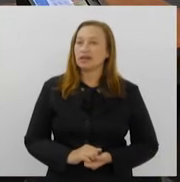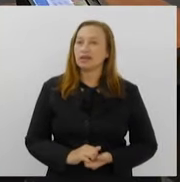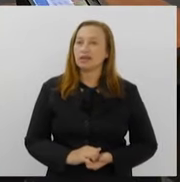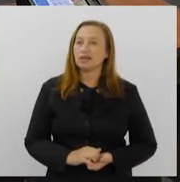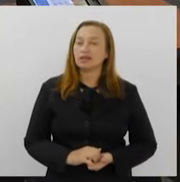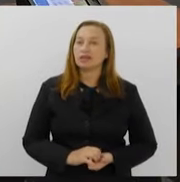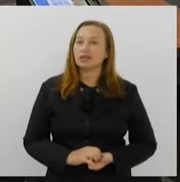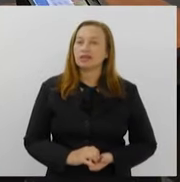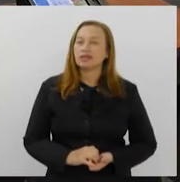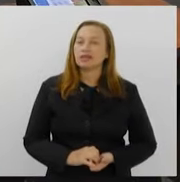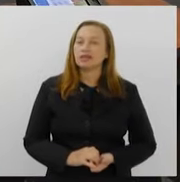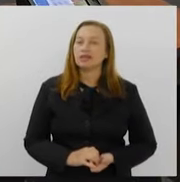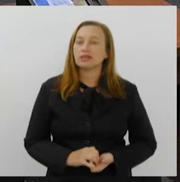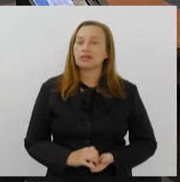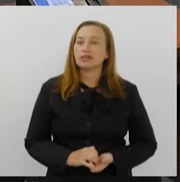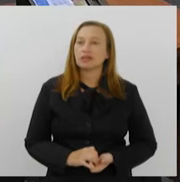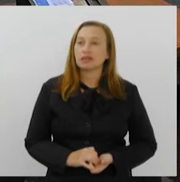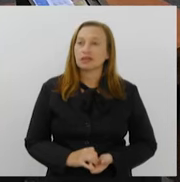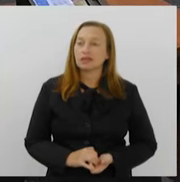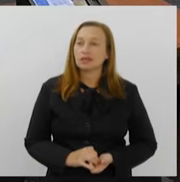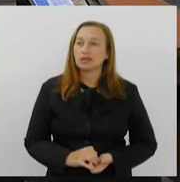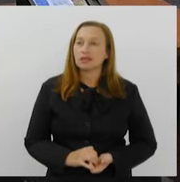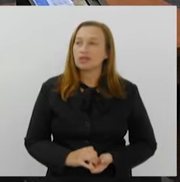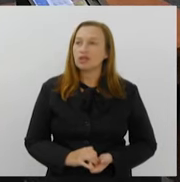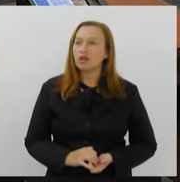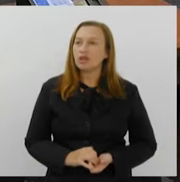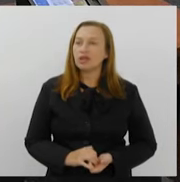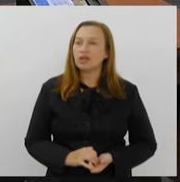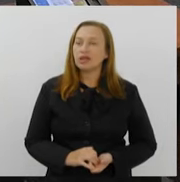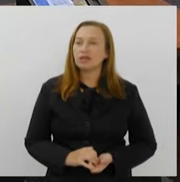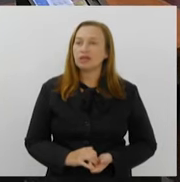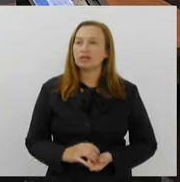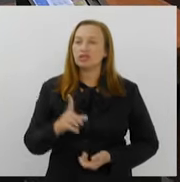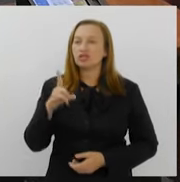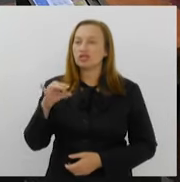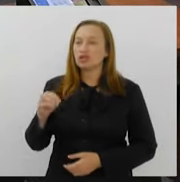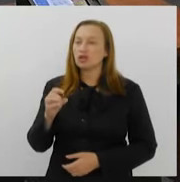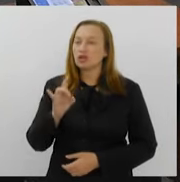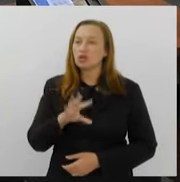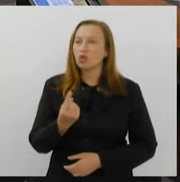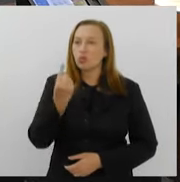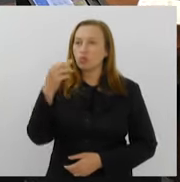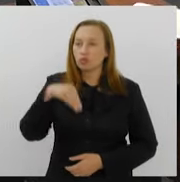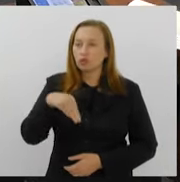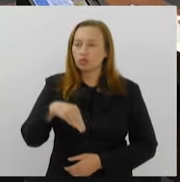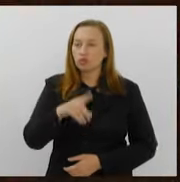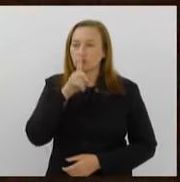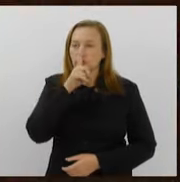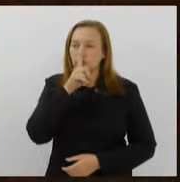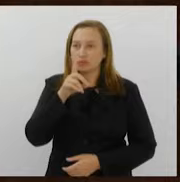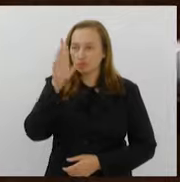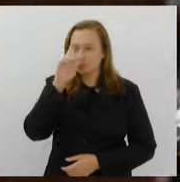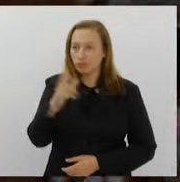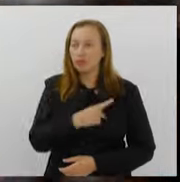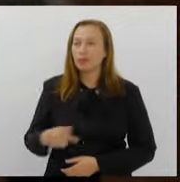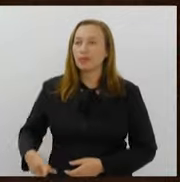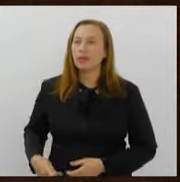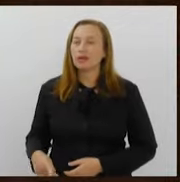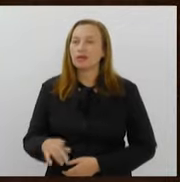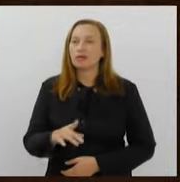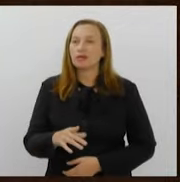Dino. Senhor presidente, só saltar, pedir um minuto de silêncio, senhor presidente, pela morte